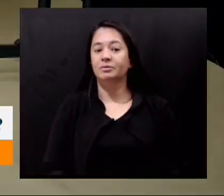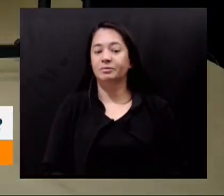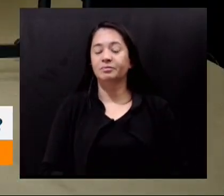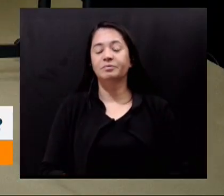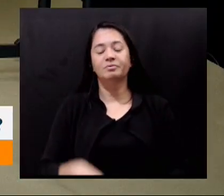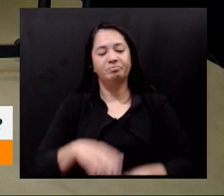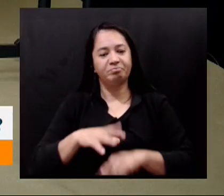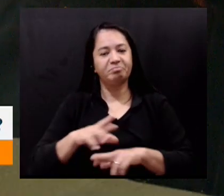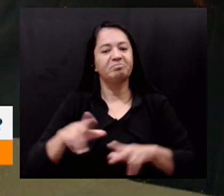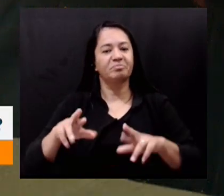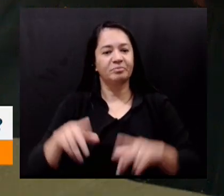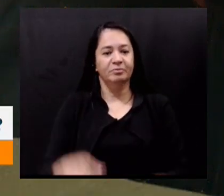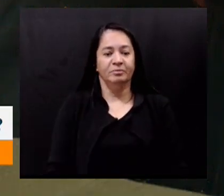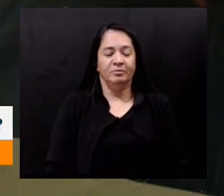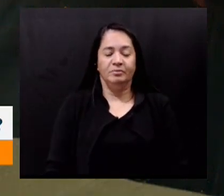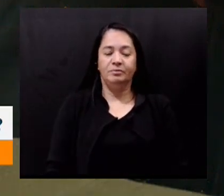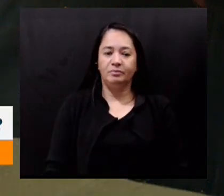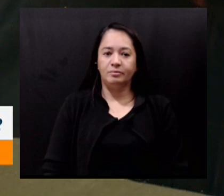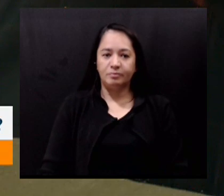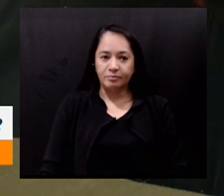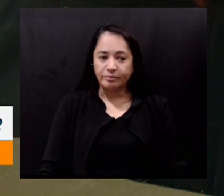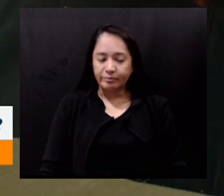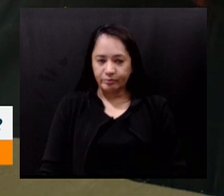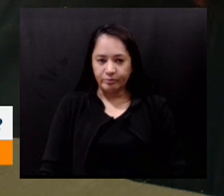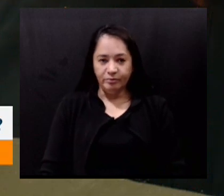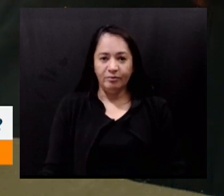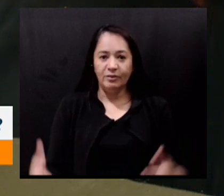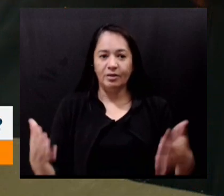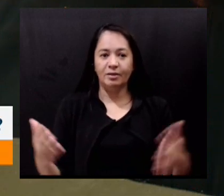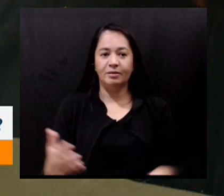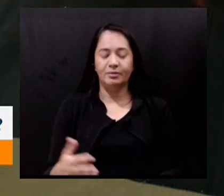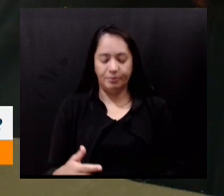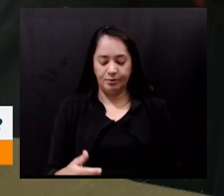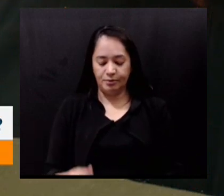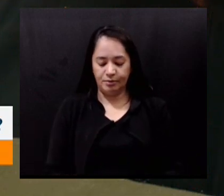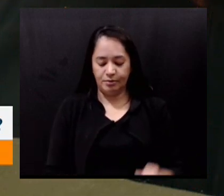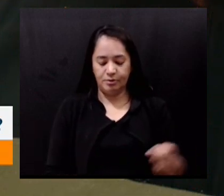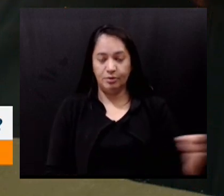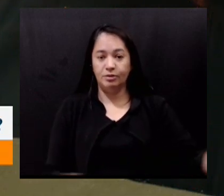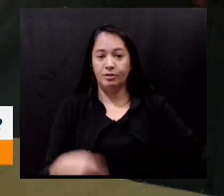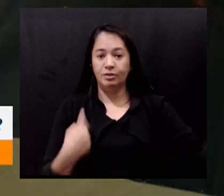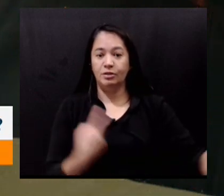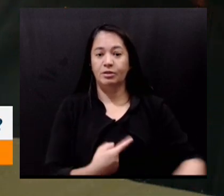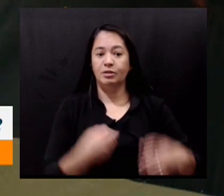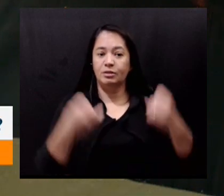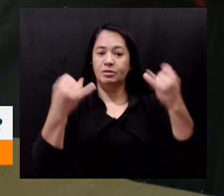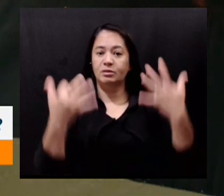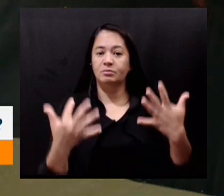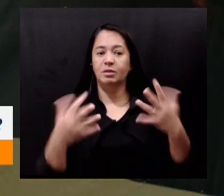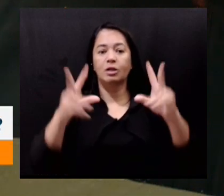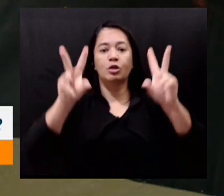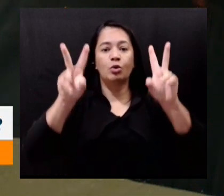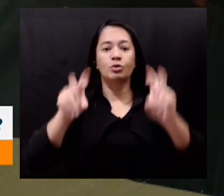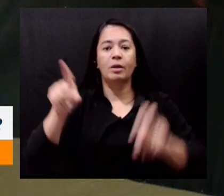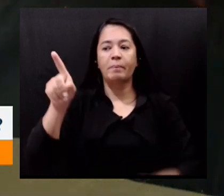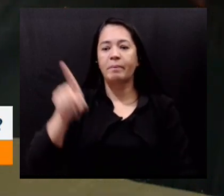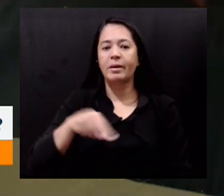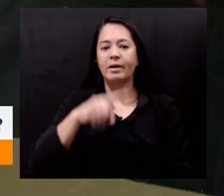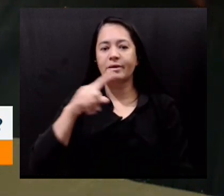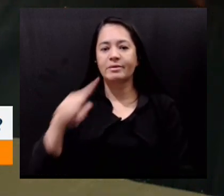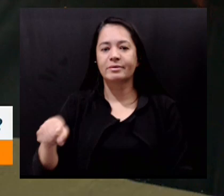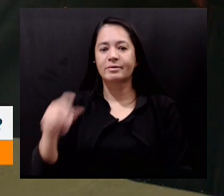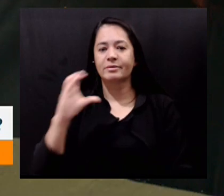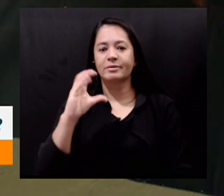É verdade mesmo, 8h32. Estamos falando sobre cancelamento. Você que está participando com a gente, muito bom